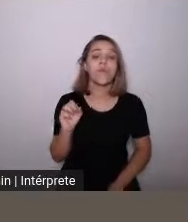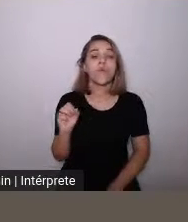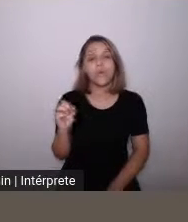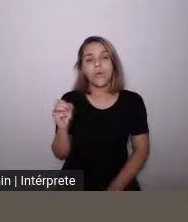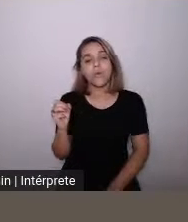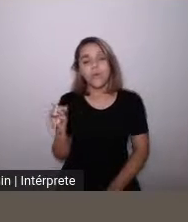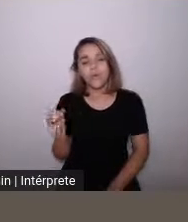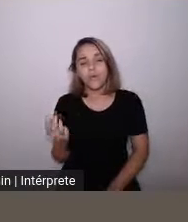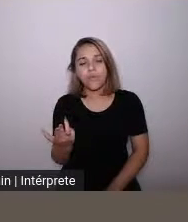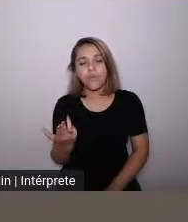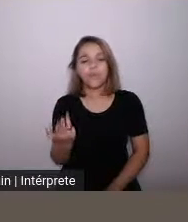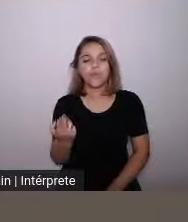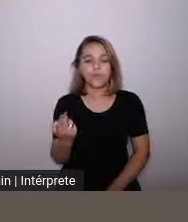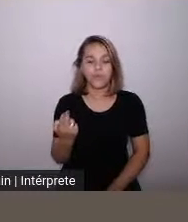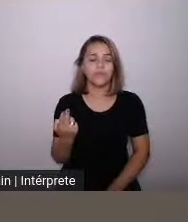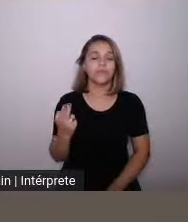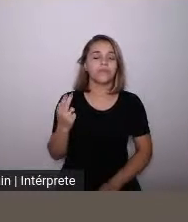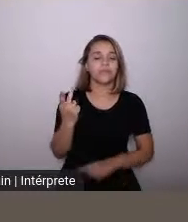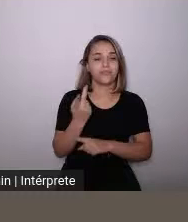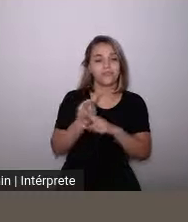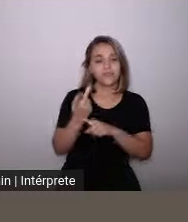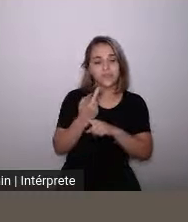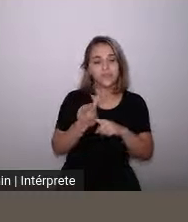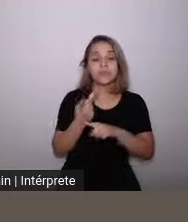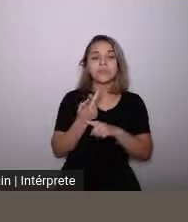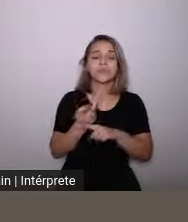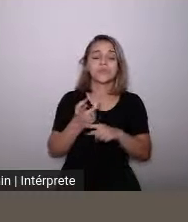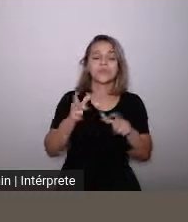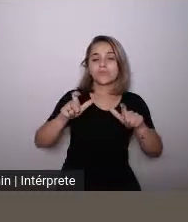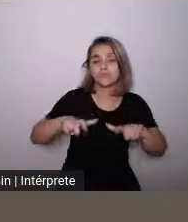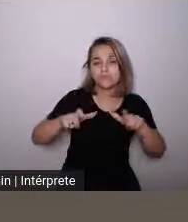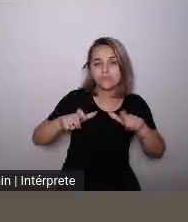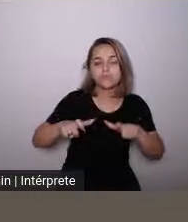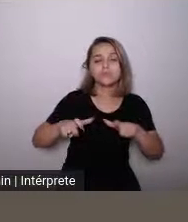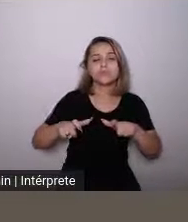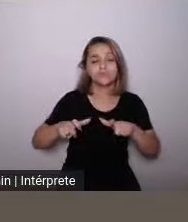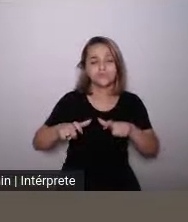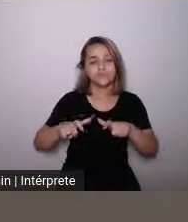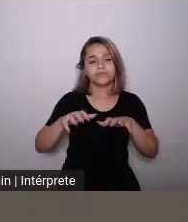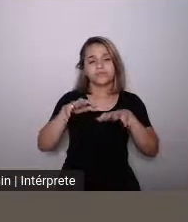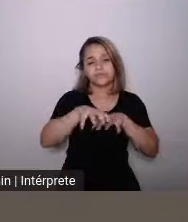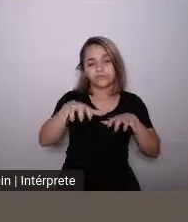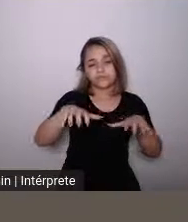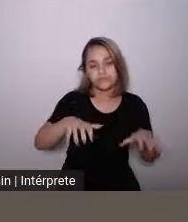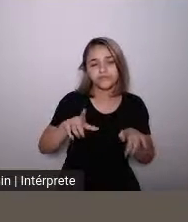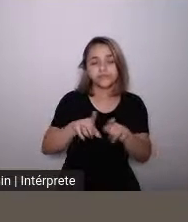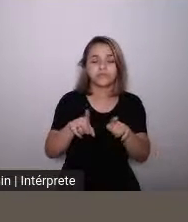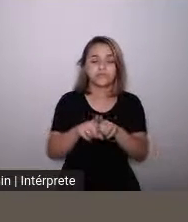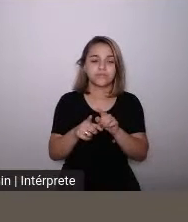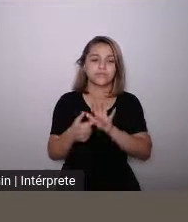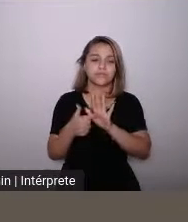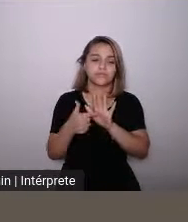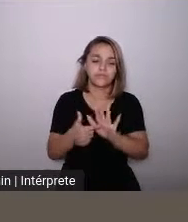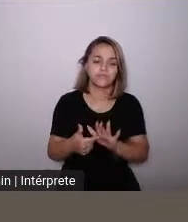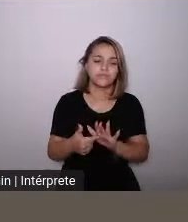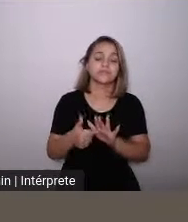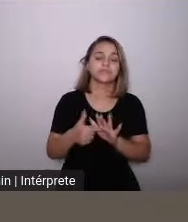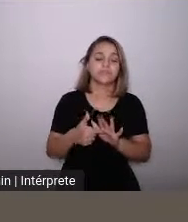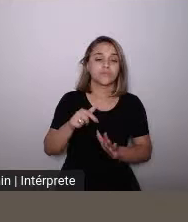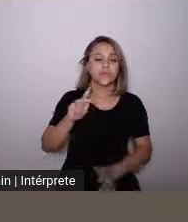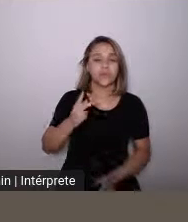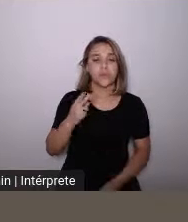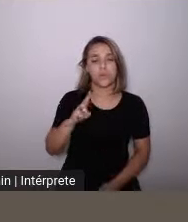do arcaico, nem na busca de um sabor local regionalista, esse mais presente nos filmes de Humberto Mauro. Grande parte